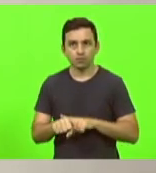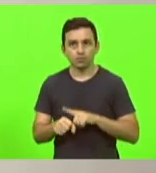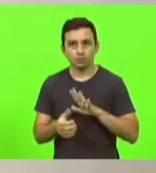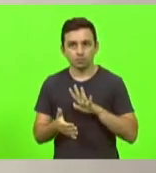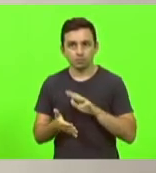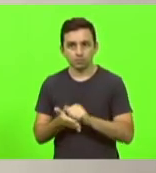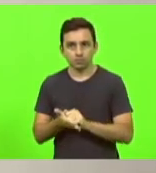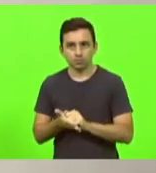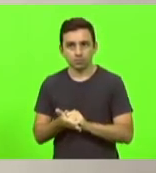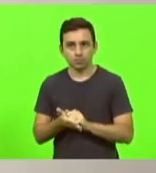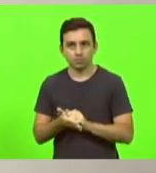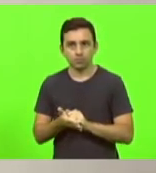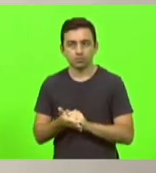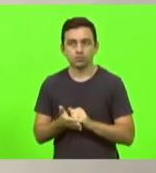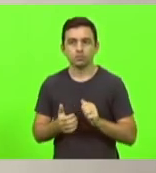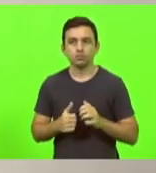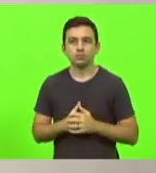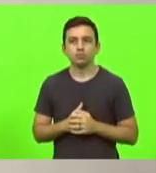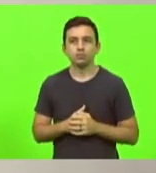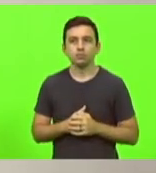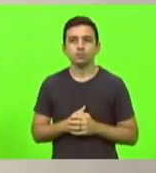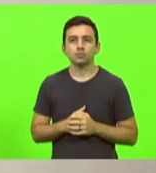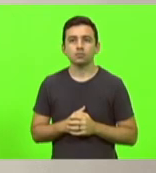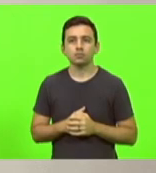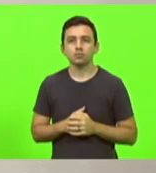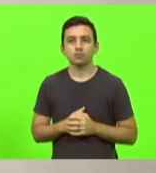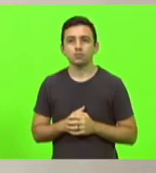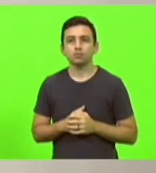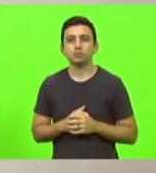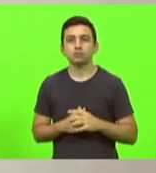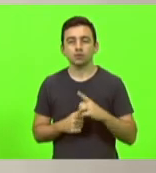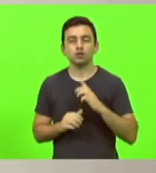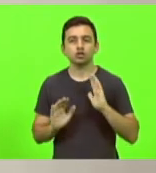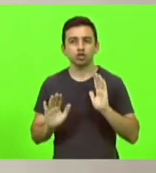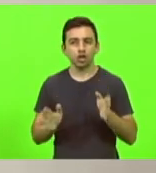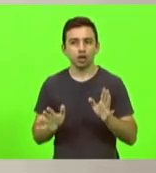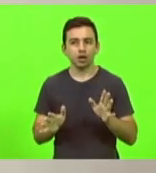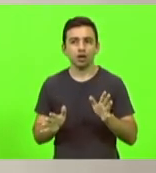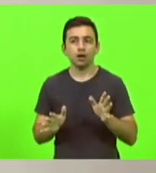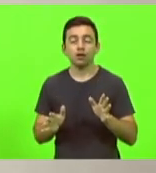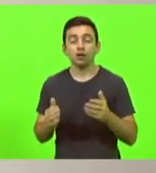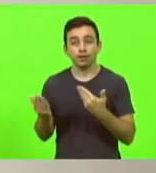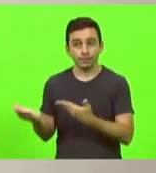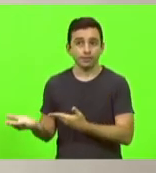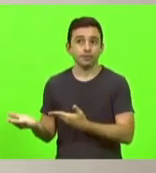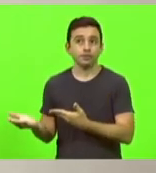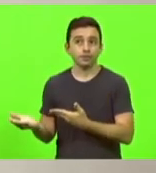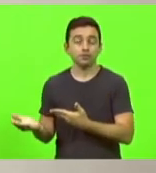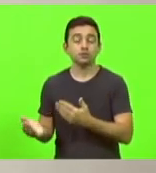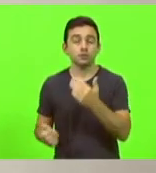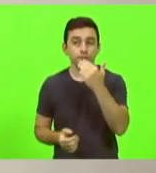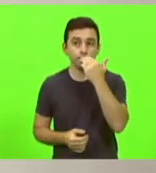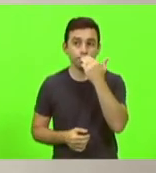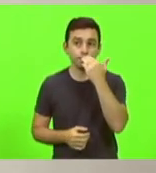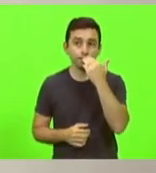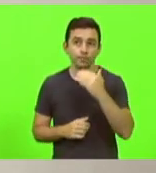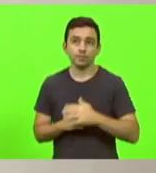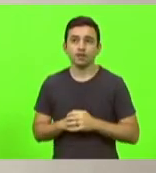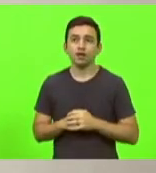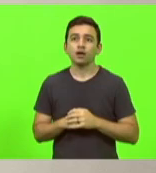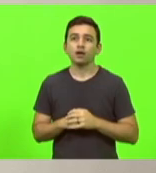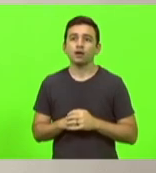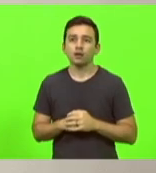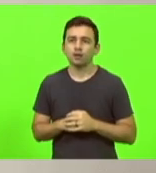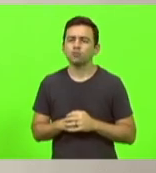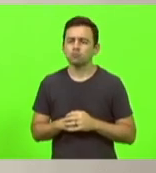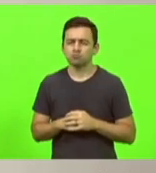foram os 5 minutos. Nós temos como candidato registrado o deputado Sopelsa apenas, que logo vamos proceder. Mas